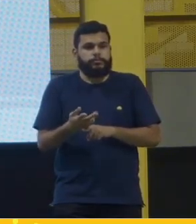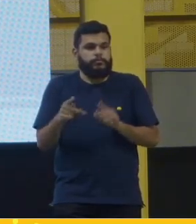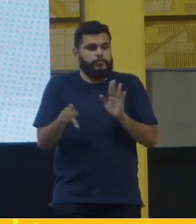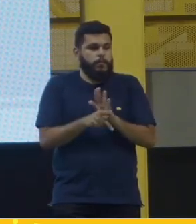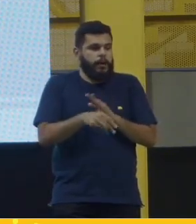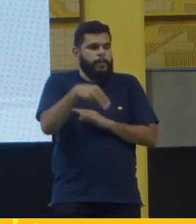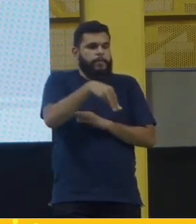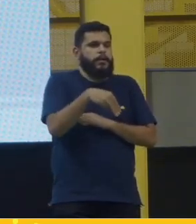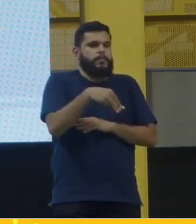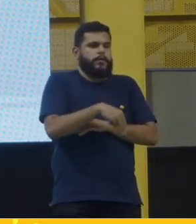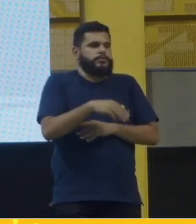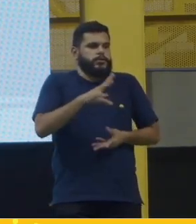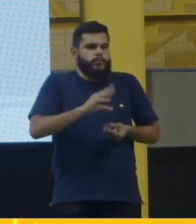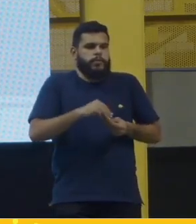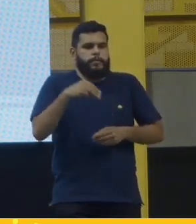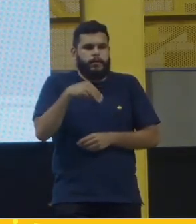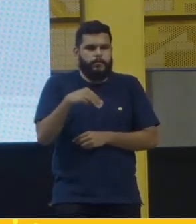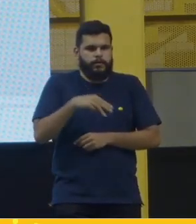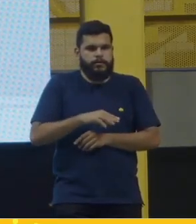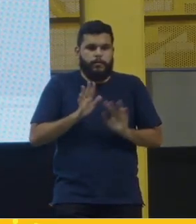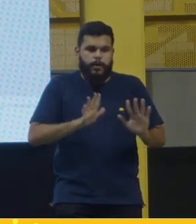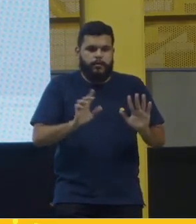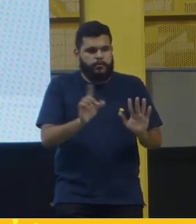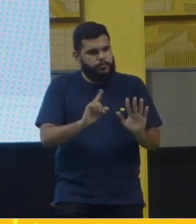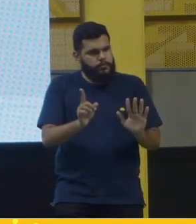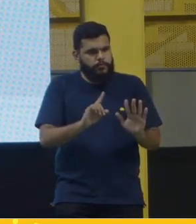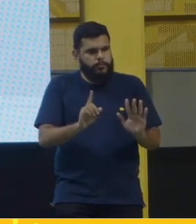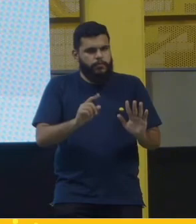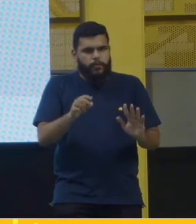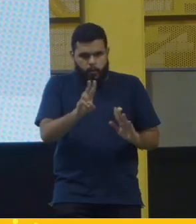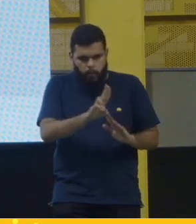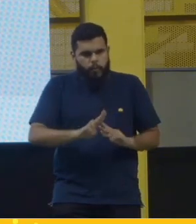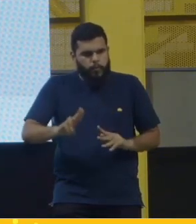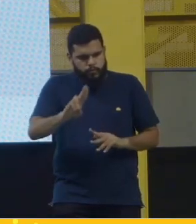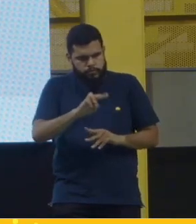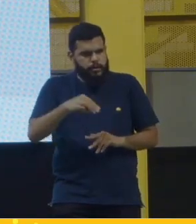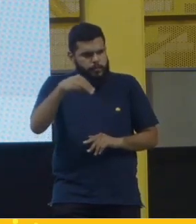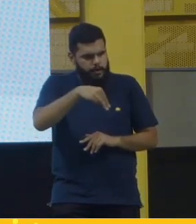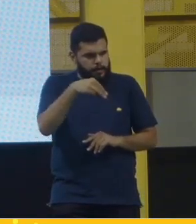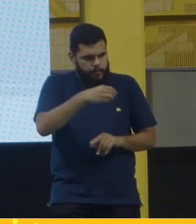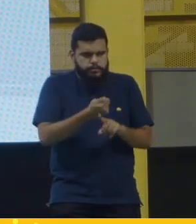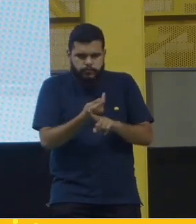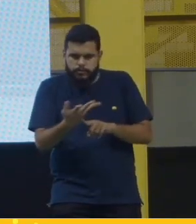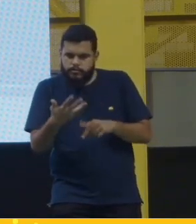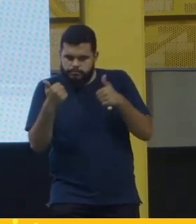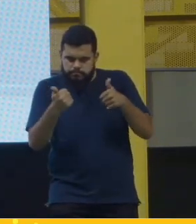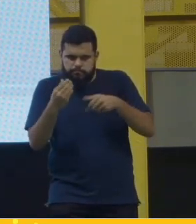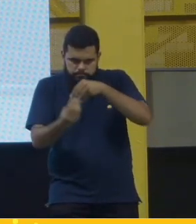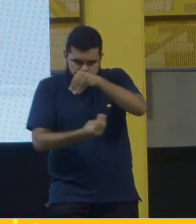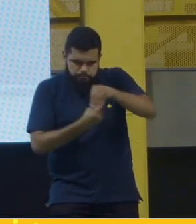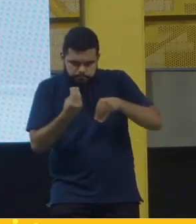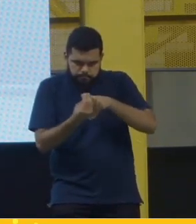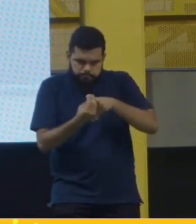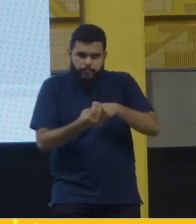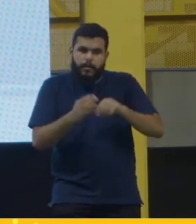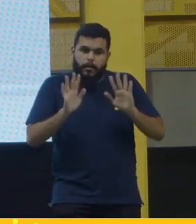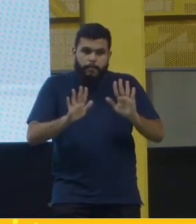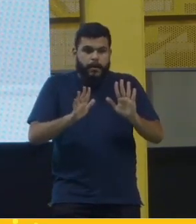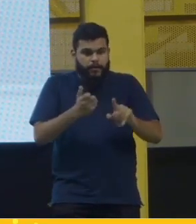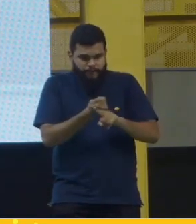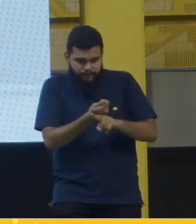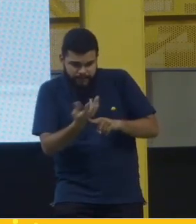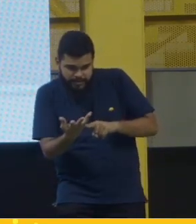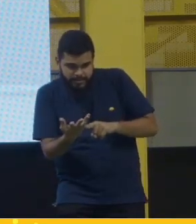da matemática, quando não. A gente usa matemática na física? Sim. Mas a física é